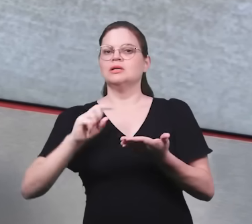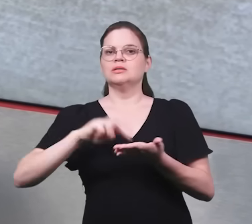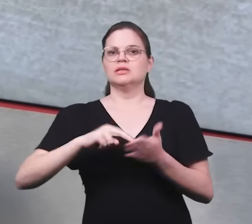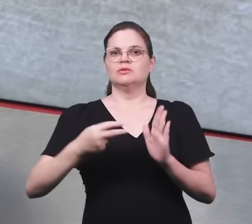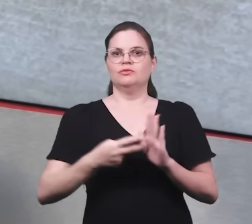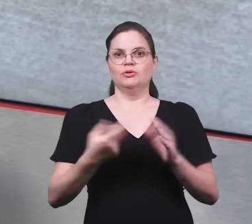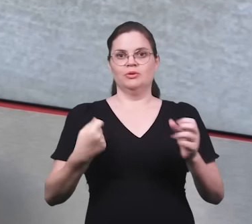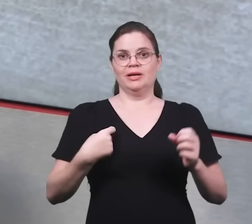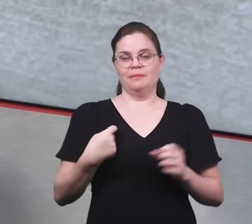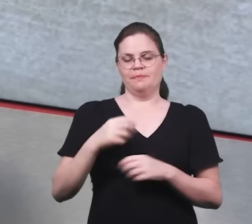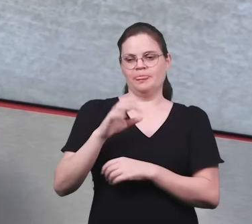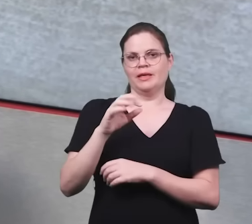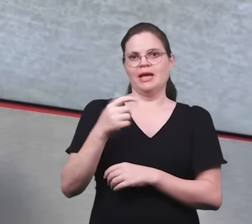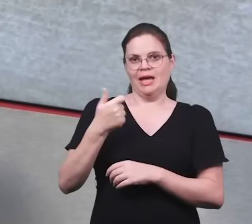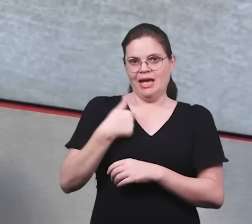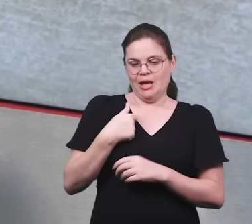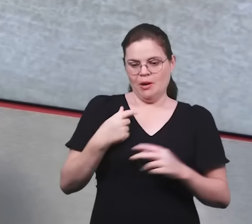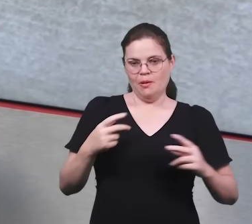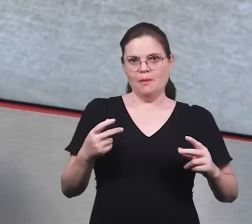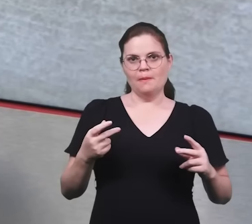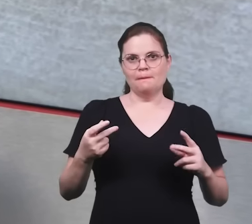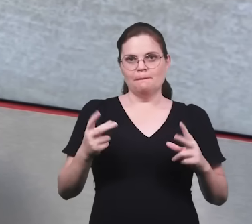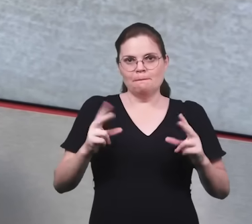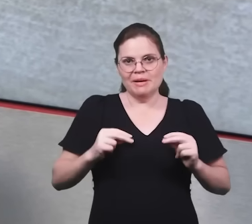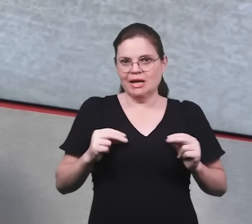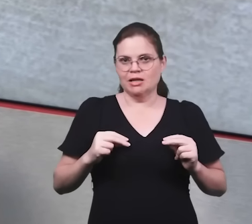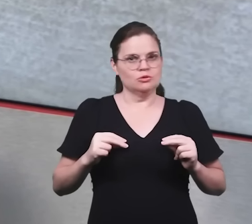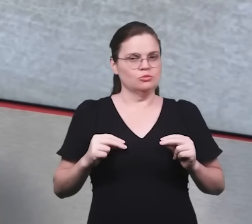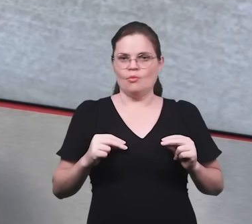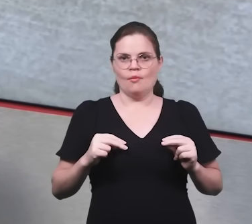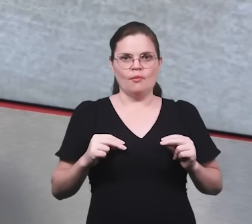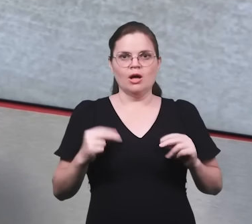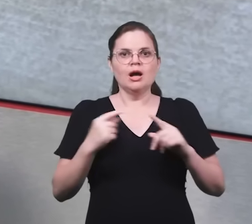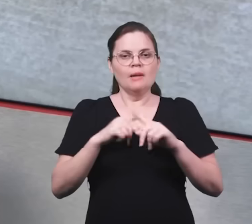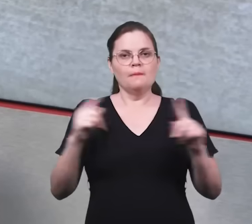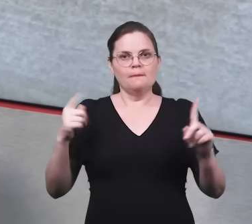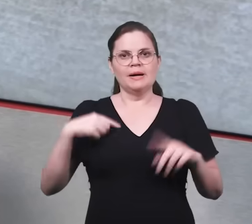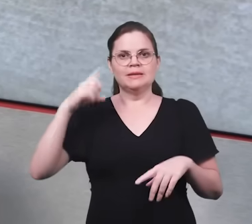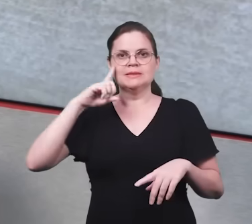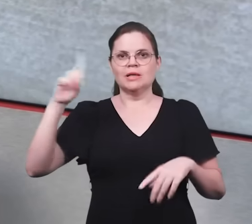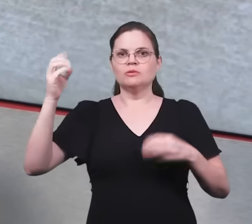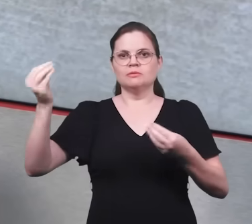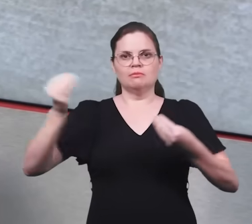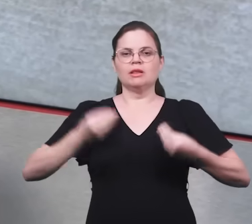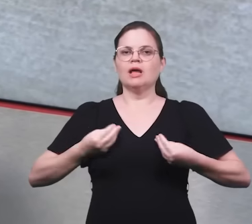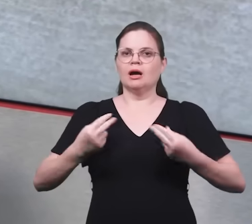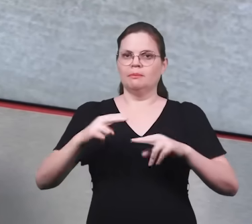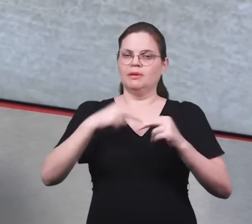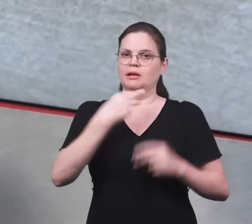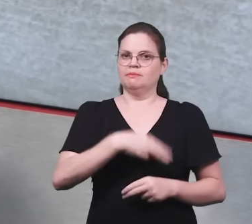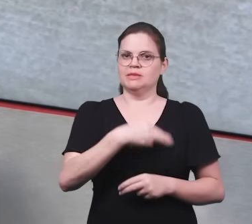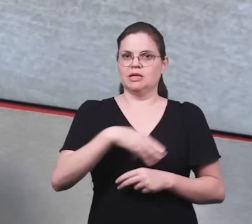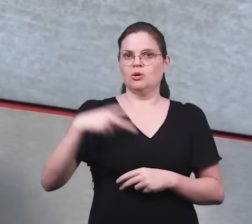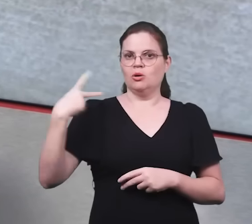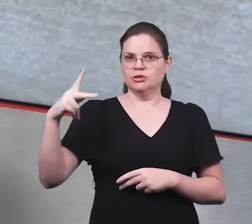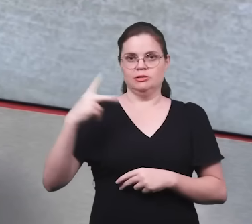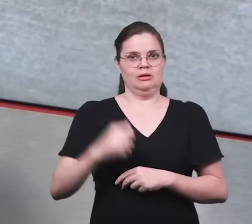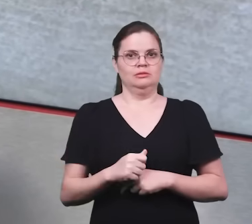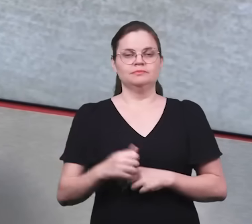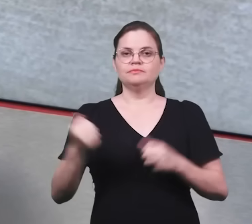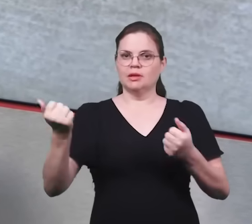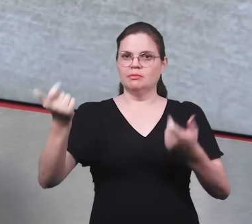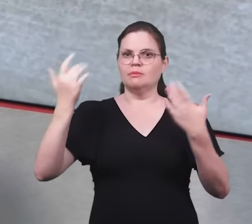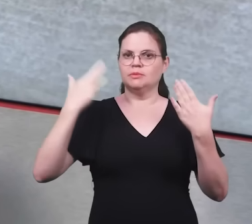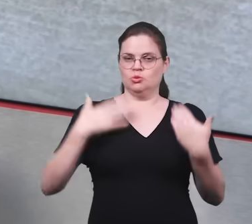Ou seja, embora o homem não mereça, mas ele não tem mérito algum, mas Deus, pela misericórdia dele, pela graça